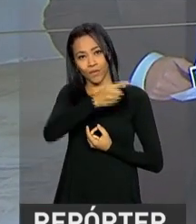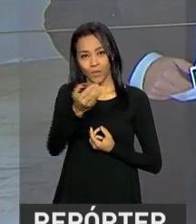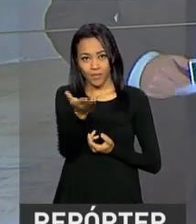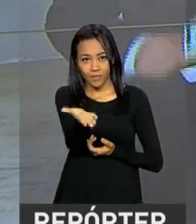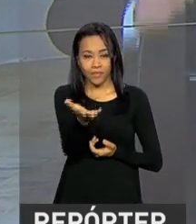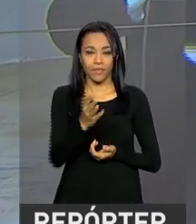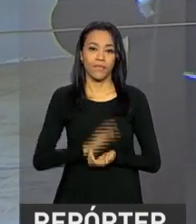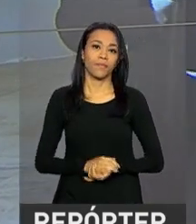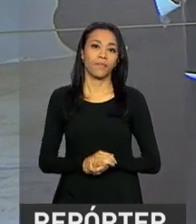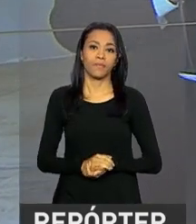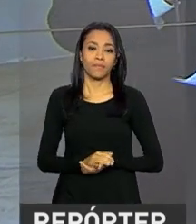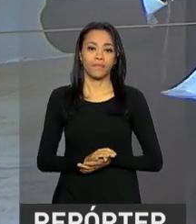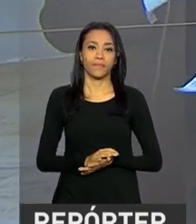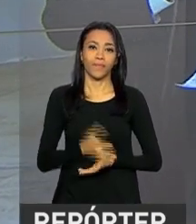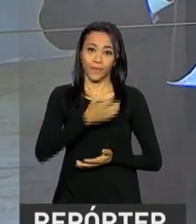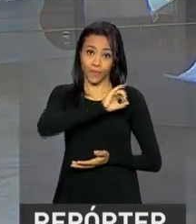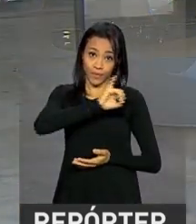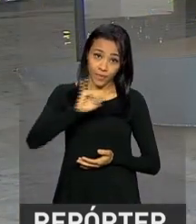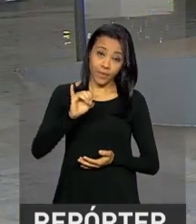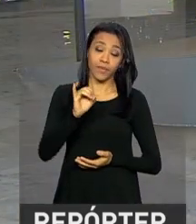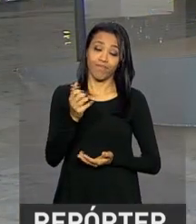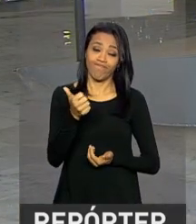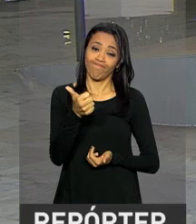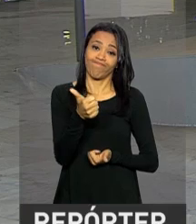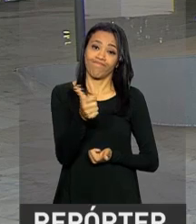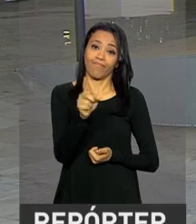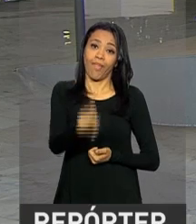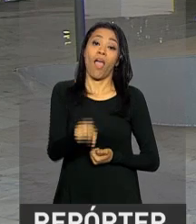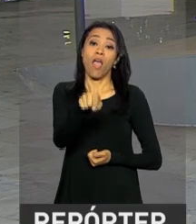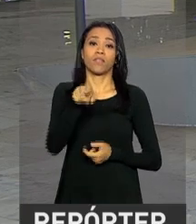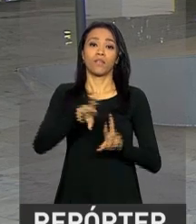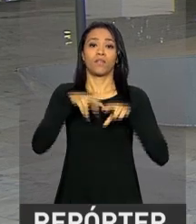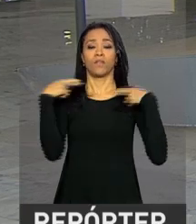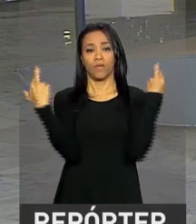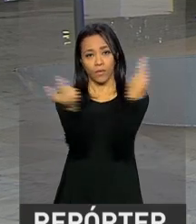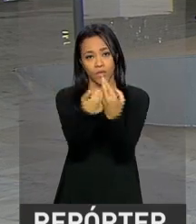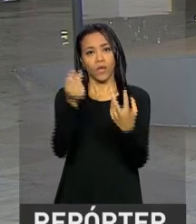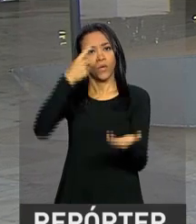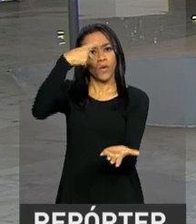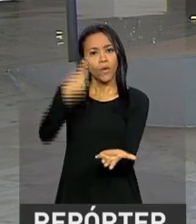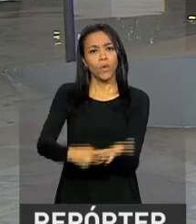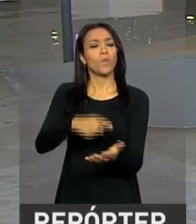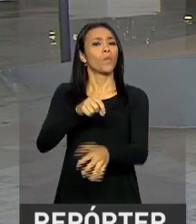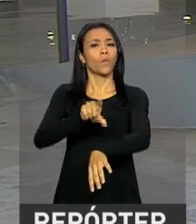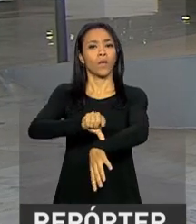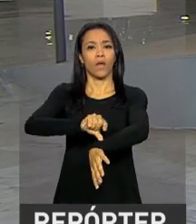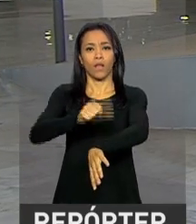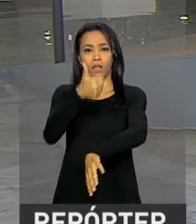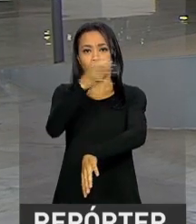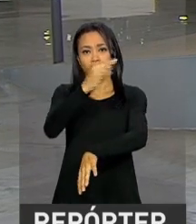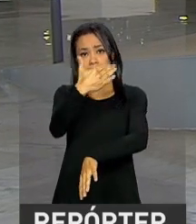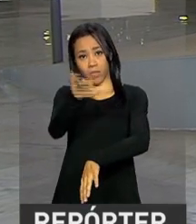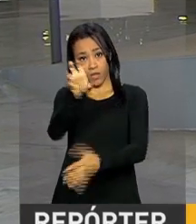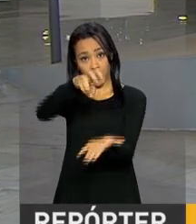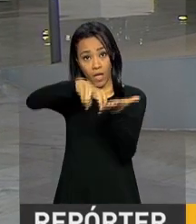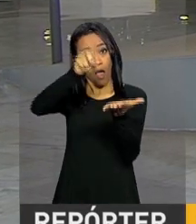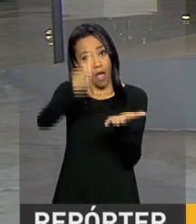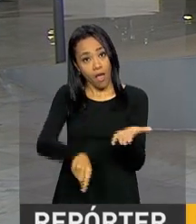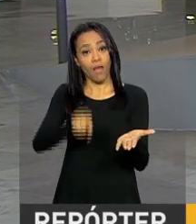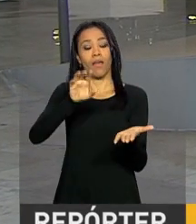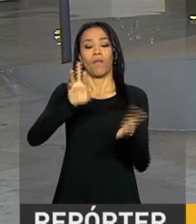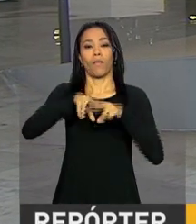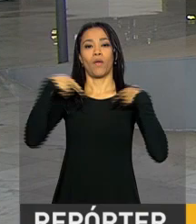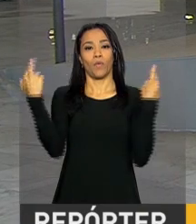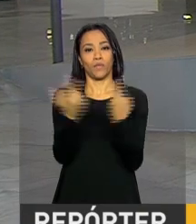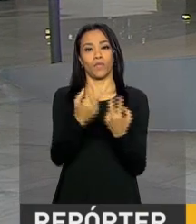Pedro. Oi, Daniele. Exatamente. Essa reunião está prevista para as 10h30 da manhã. É uma reunião do presidente em